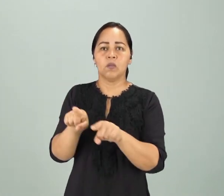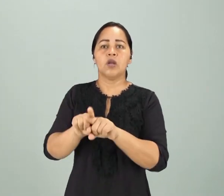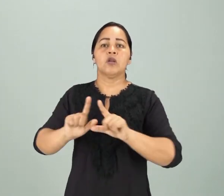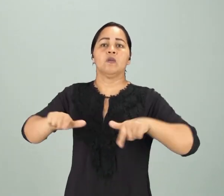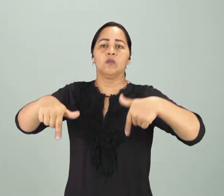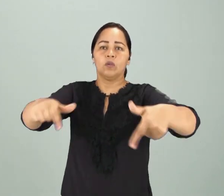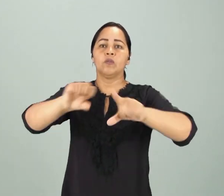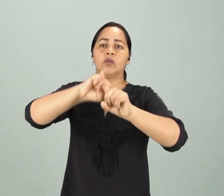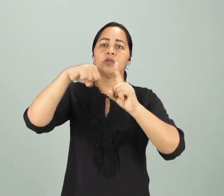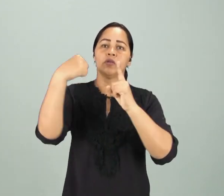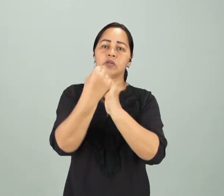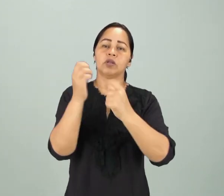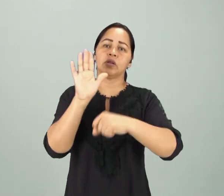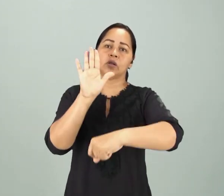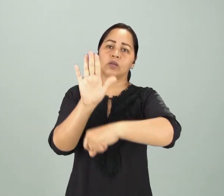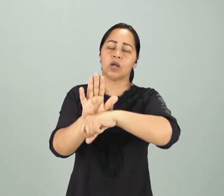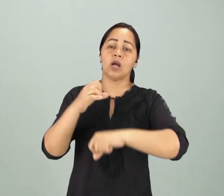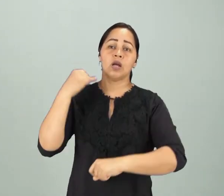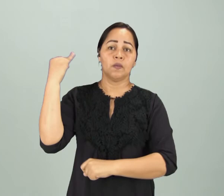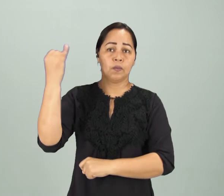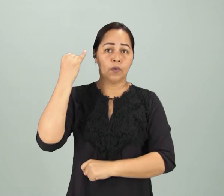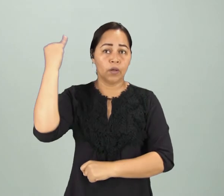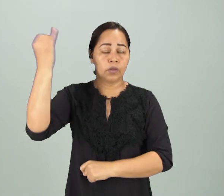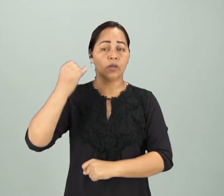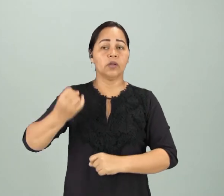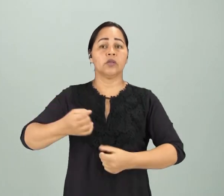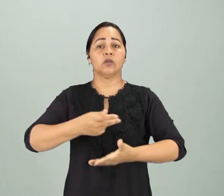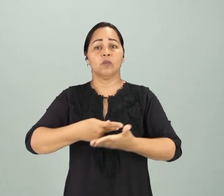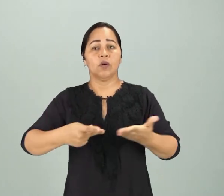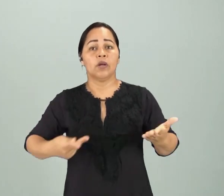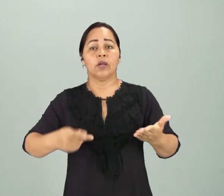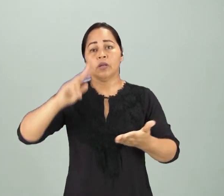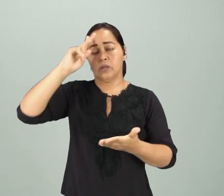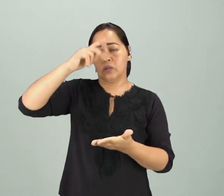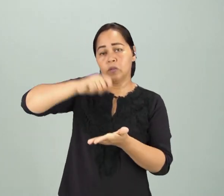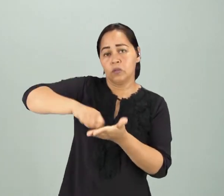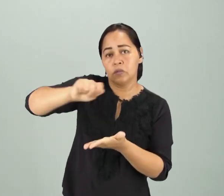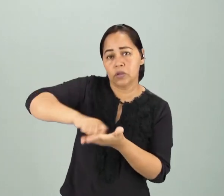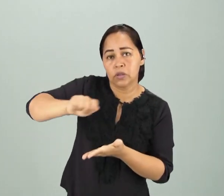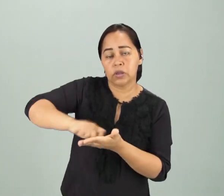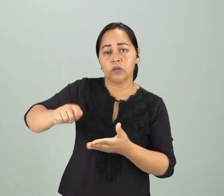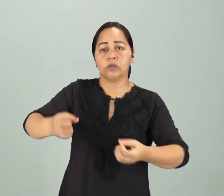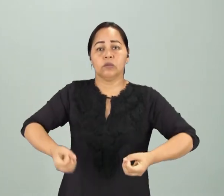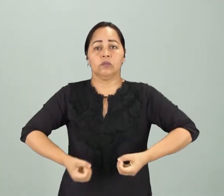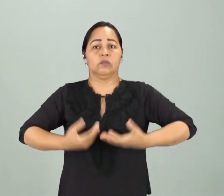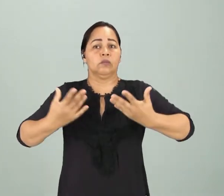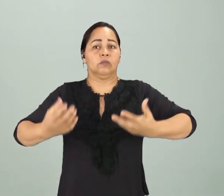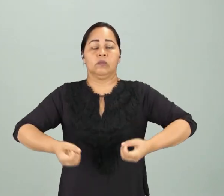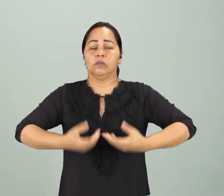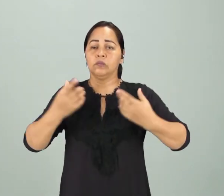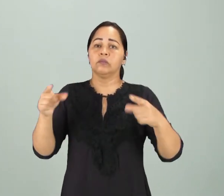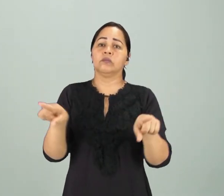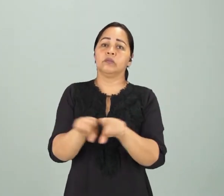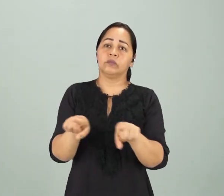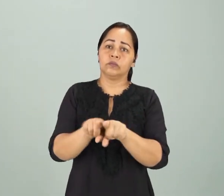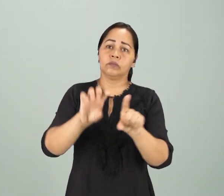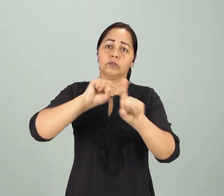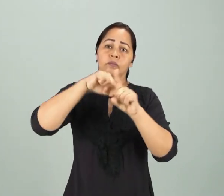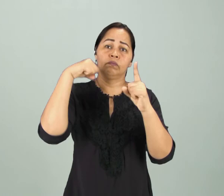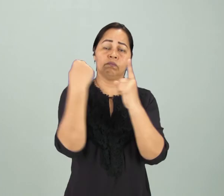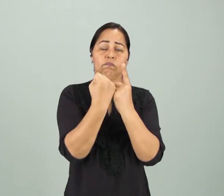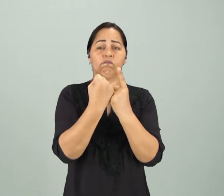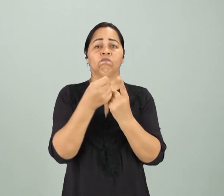essa importância do artista, do poeta, do escritor, dentro da sociedade, principalmente de uma sociedade